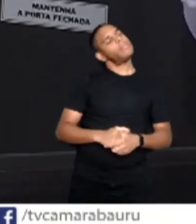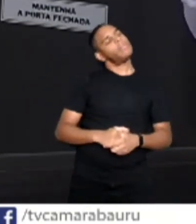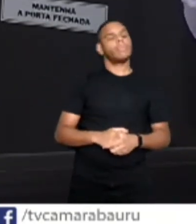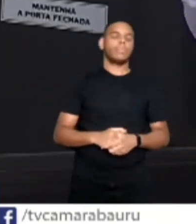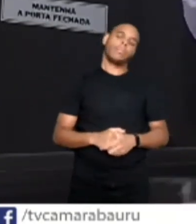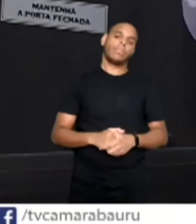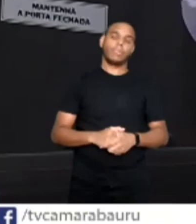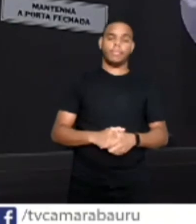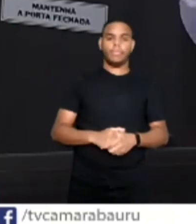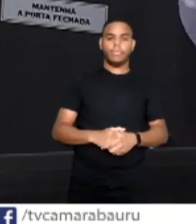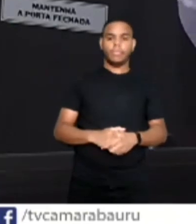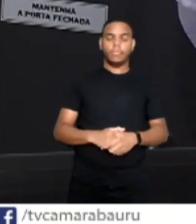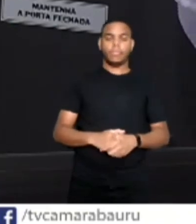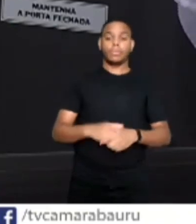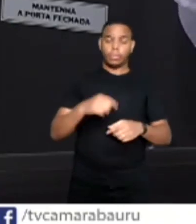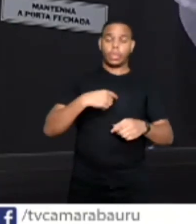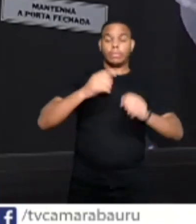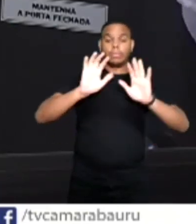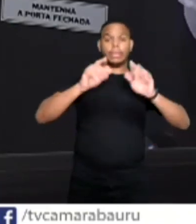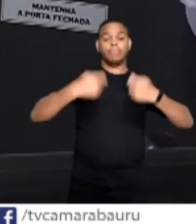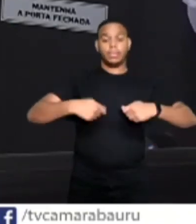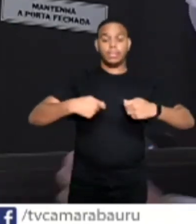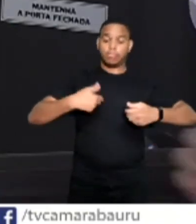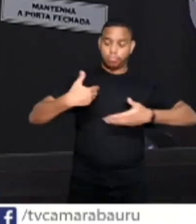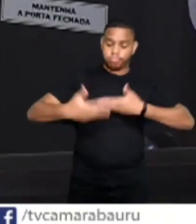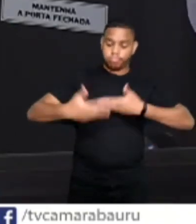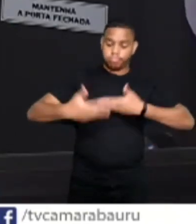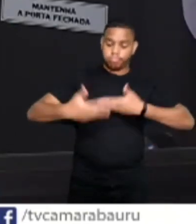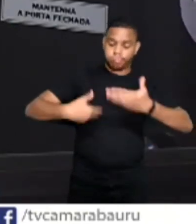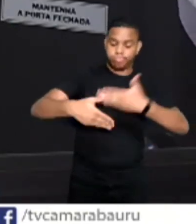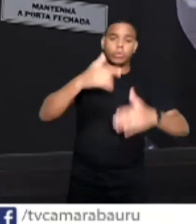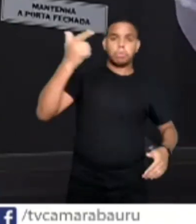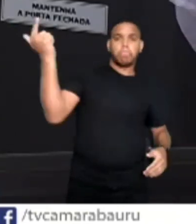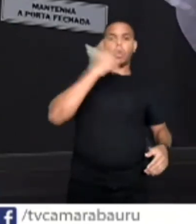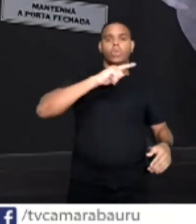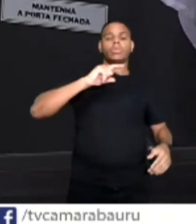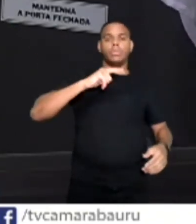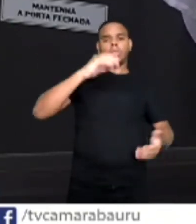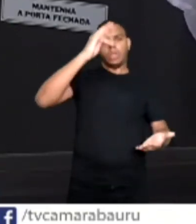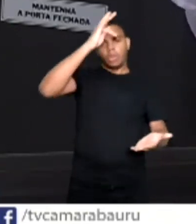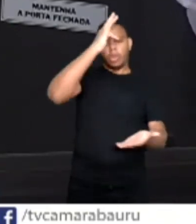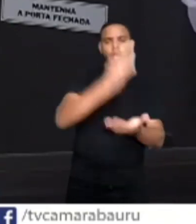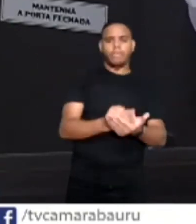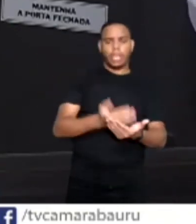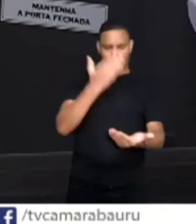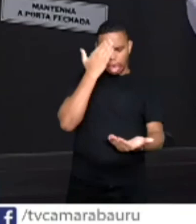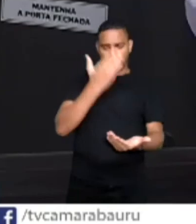e que é necessário que isso avance e aconteça, com fé e convicção.